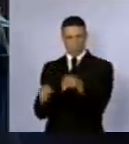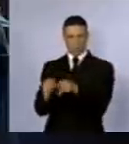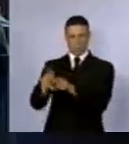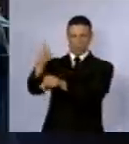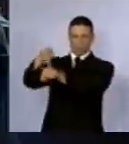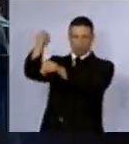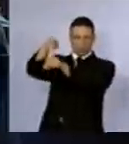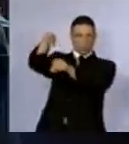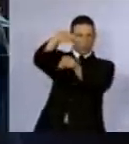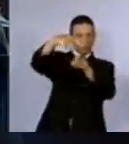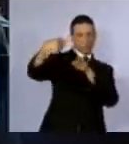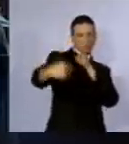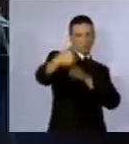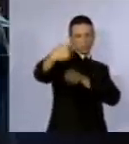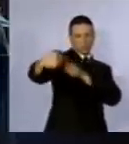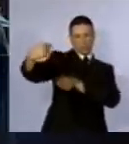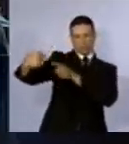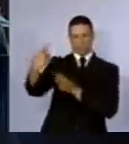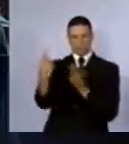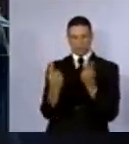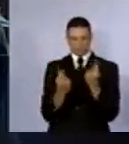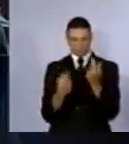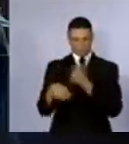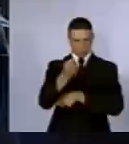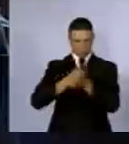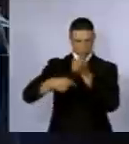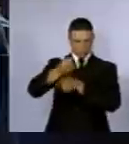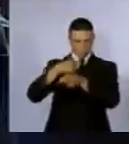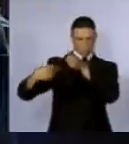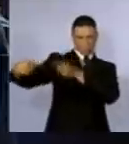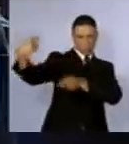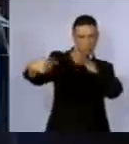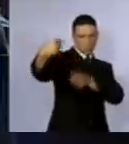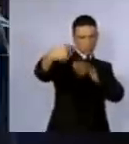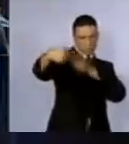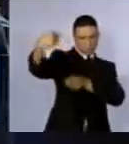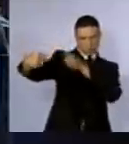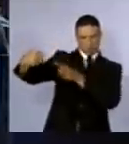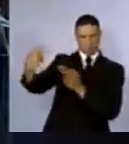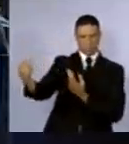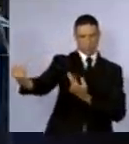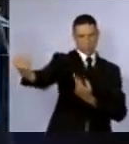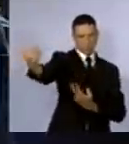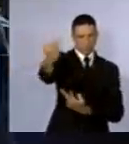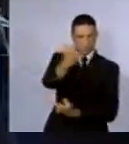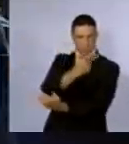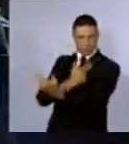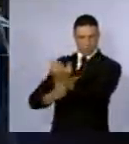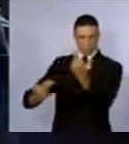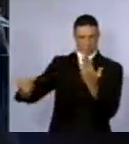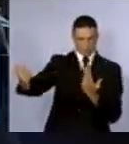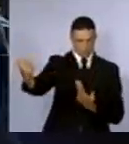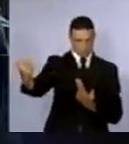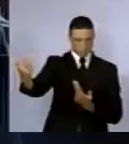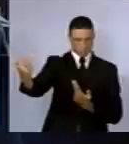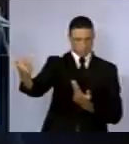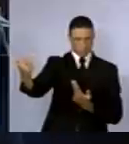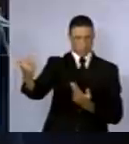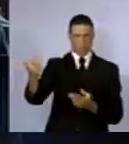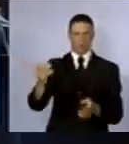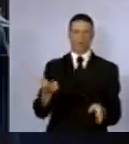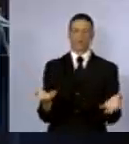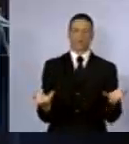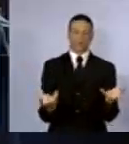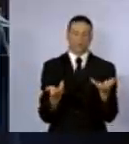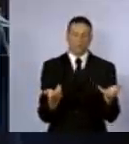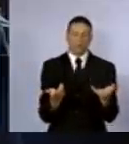concorrem com toda a nossa economia brasileira em vários produtos que a gente compete no mercado internacional, né. Também eu gostaria